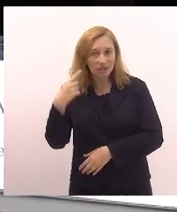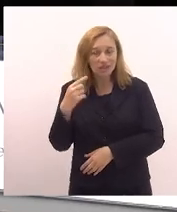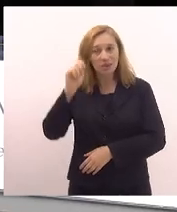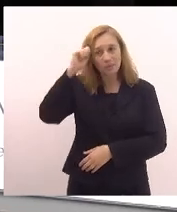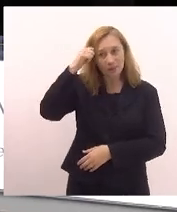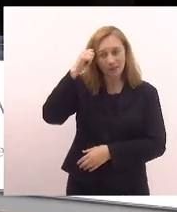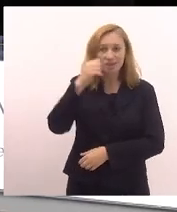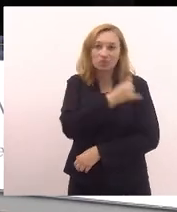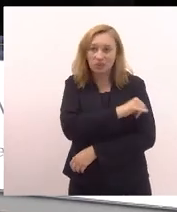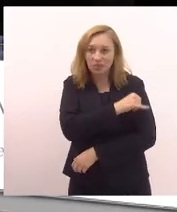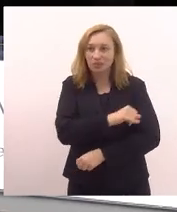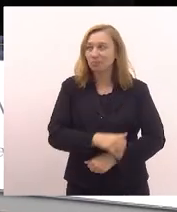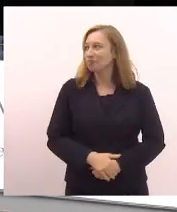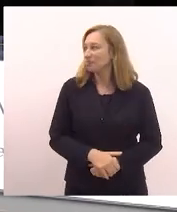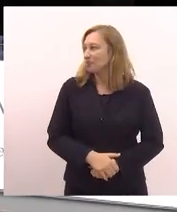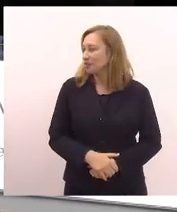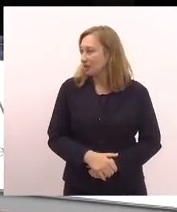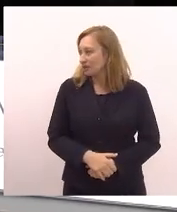pela oportunidade.